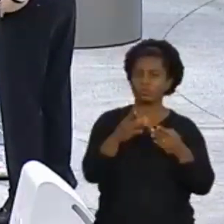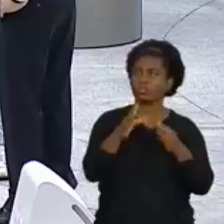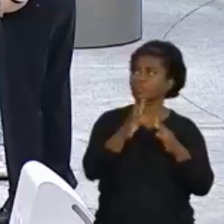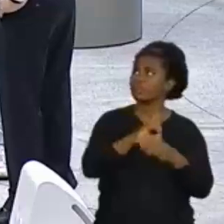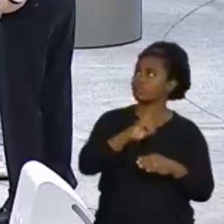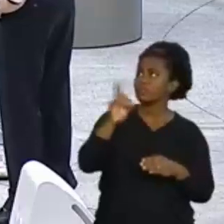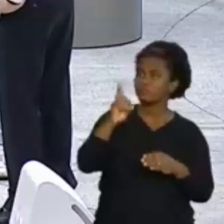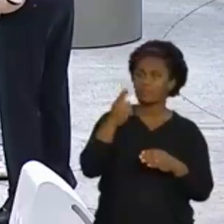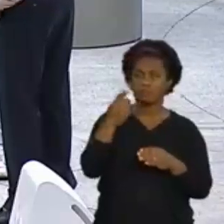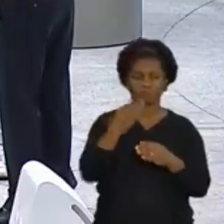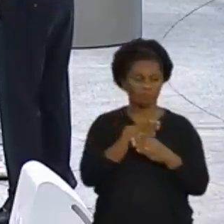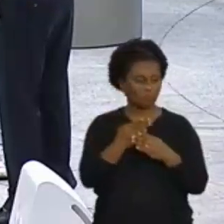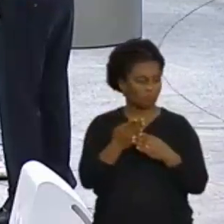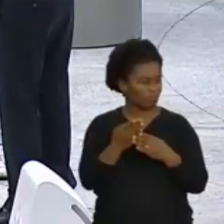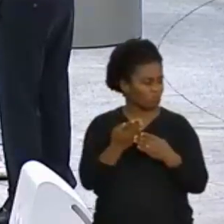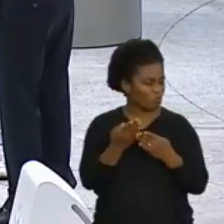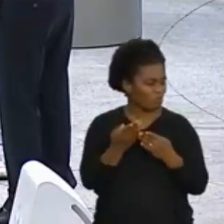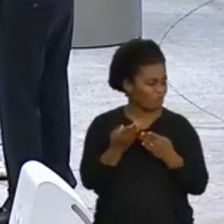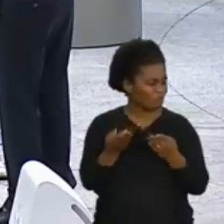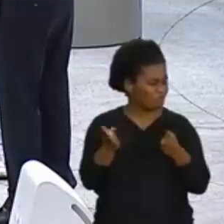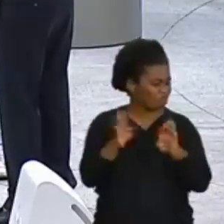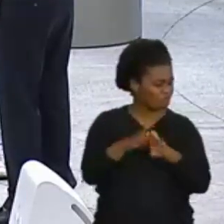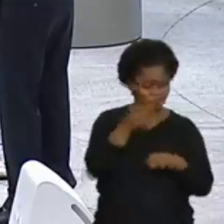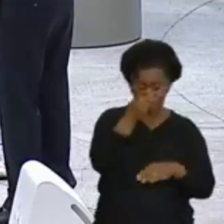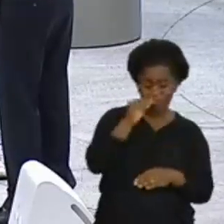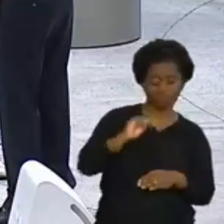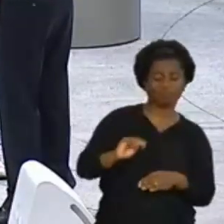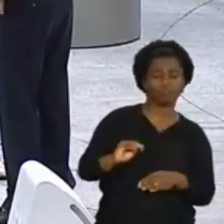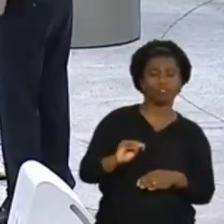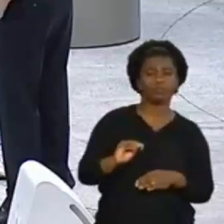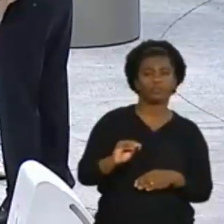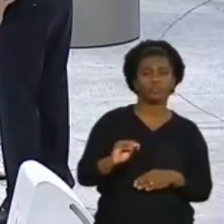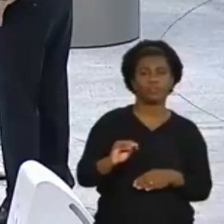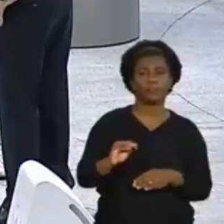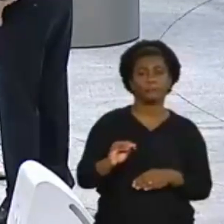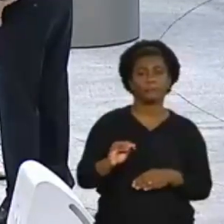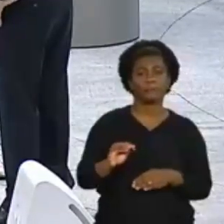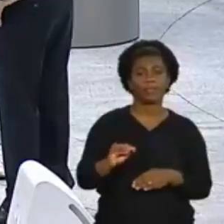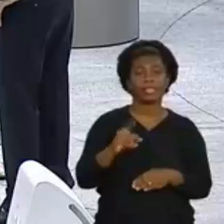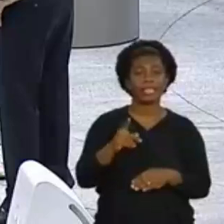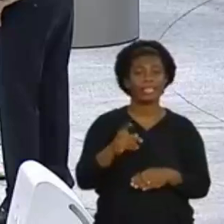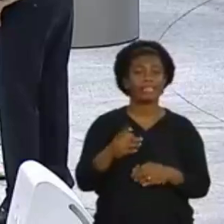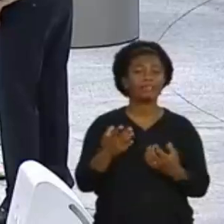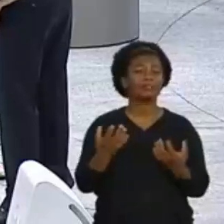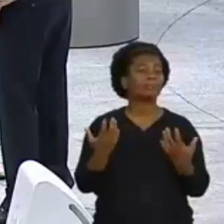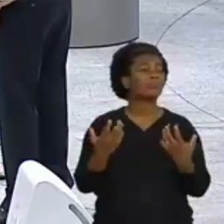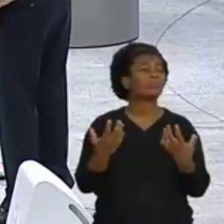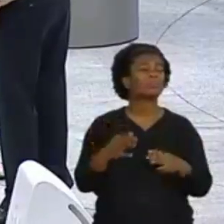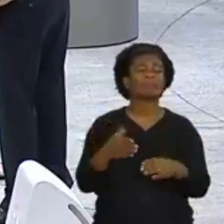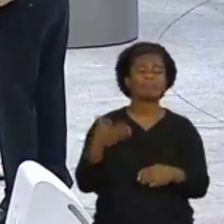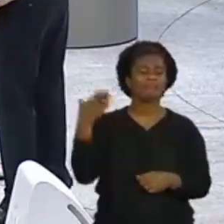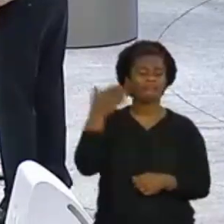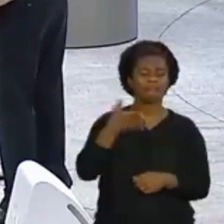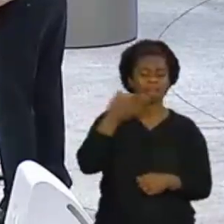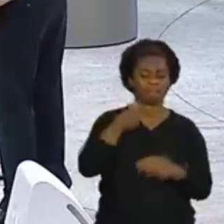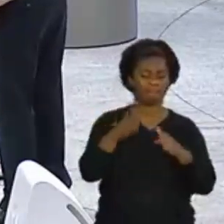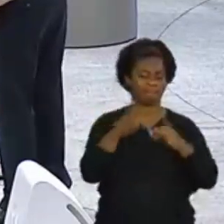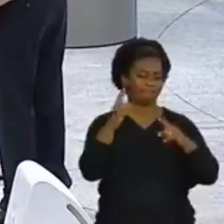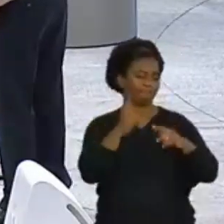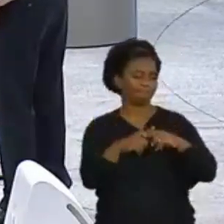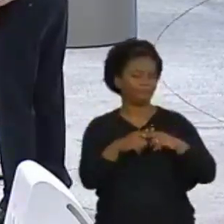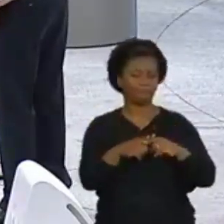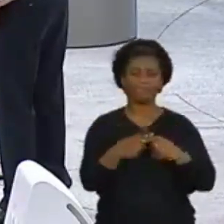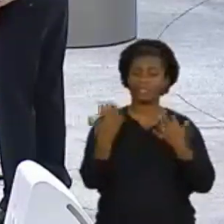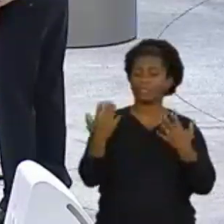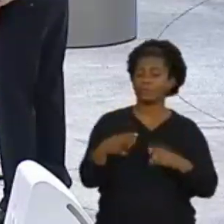da igreja, desde pequenininha, ela começou a se fechar para as coisas de Deus. Ela também já não aceitava mais frequentar a igreja, ela não aceitava mais